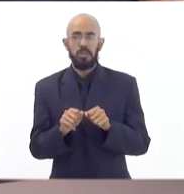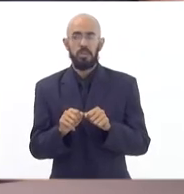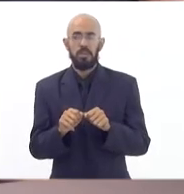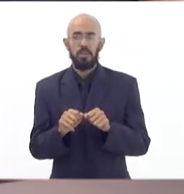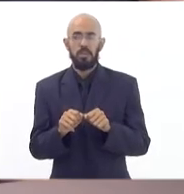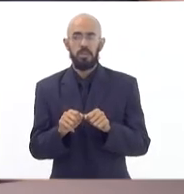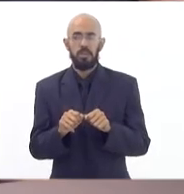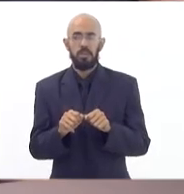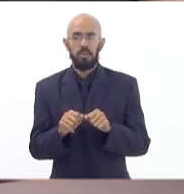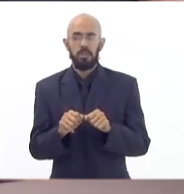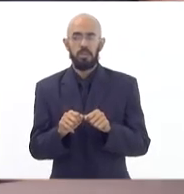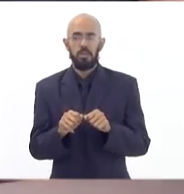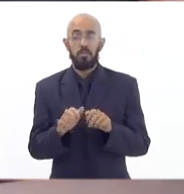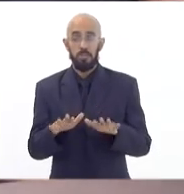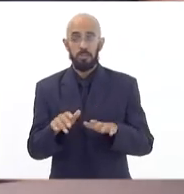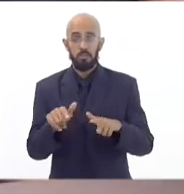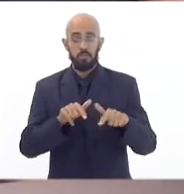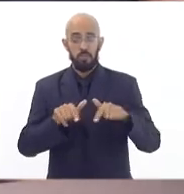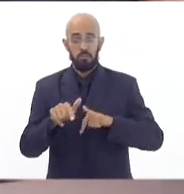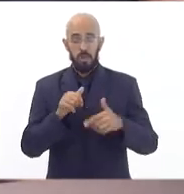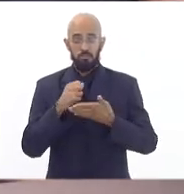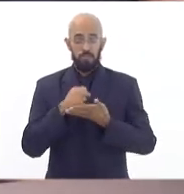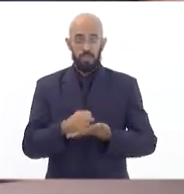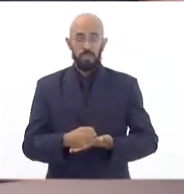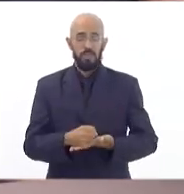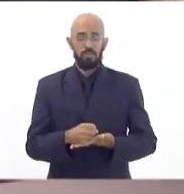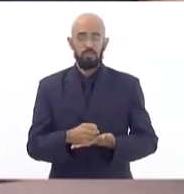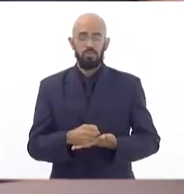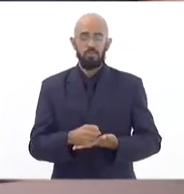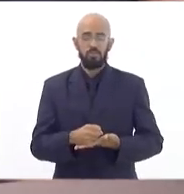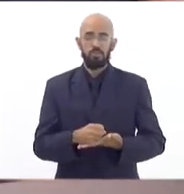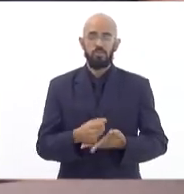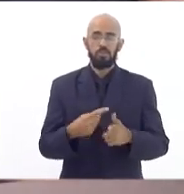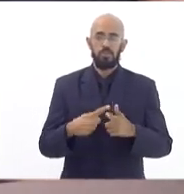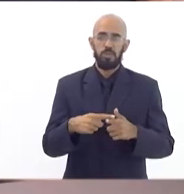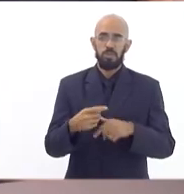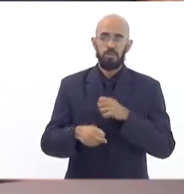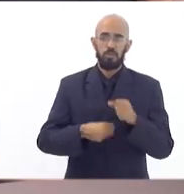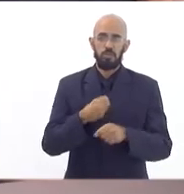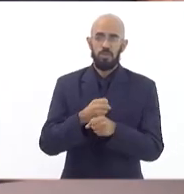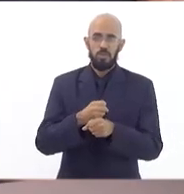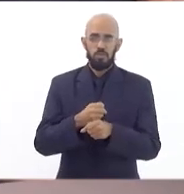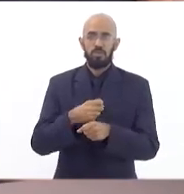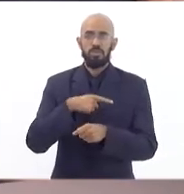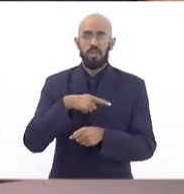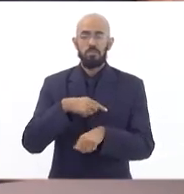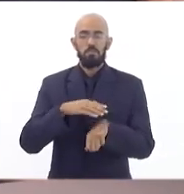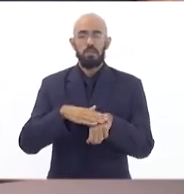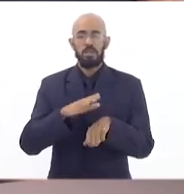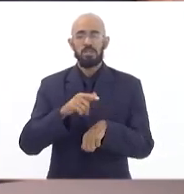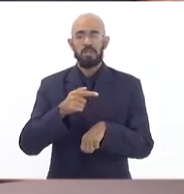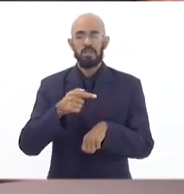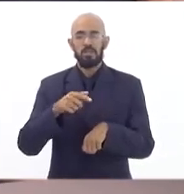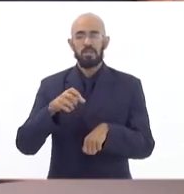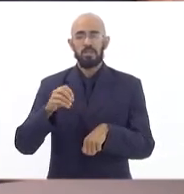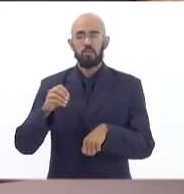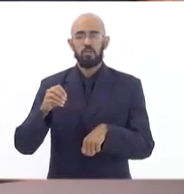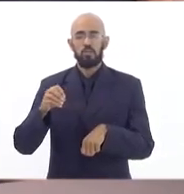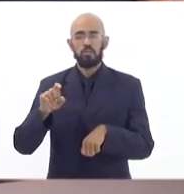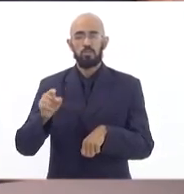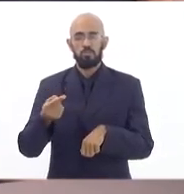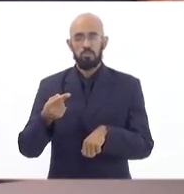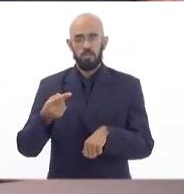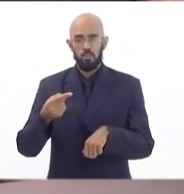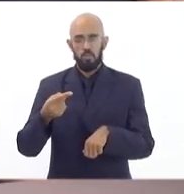trabalho muito pesado né a gente tá falando aí cada ano com mais de 700.000 registro de ocorrência no estado do Rio de Janeiro então